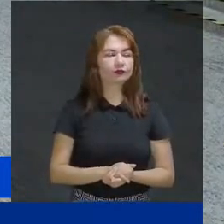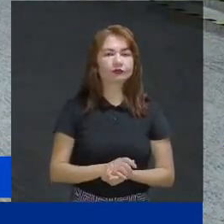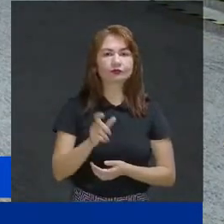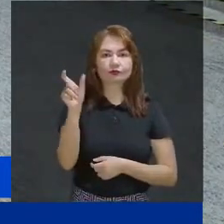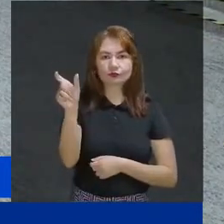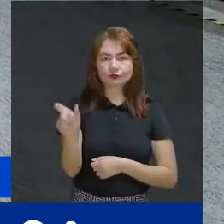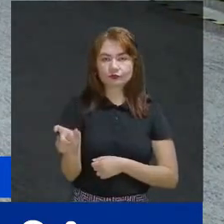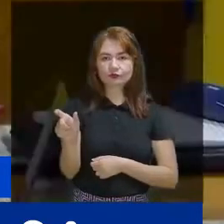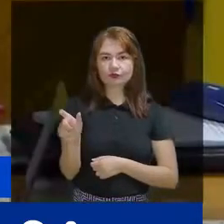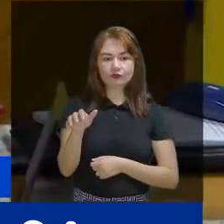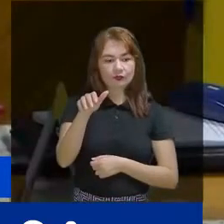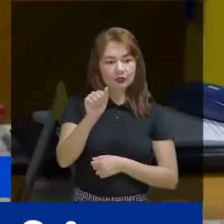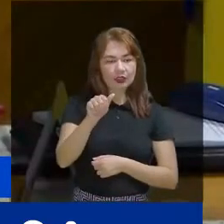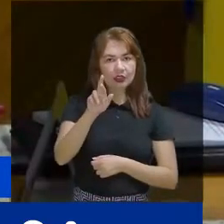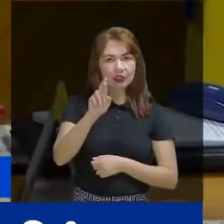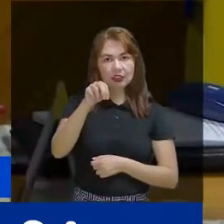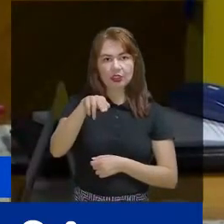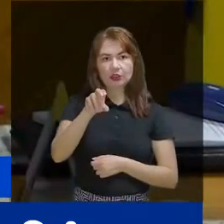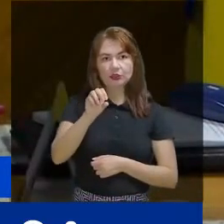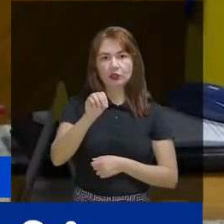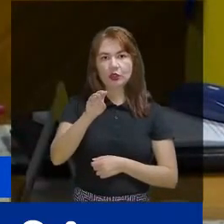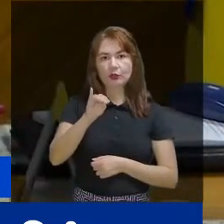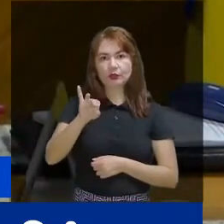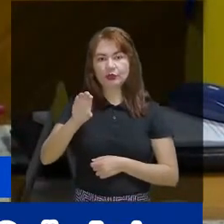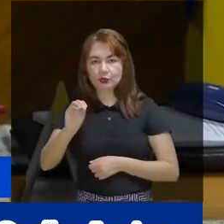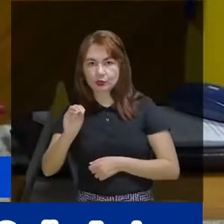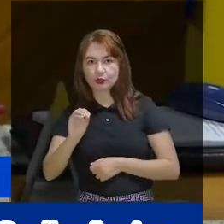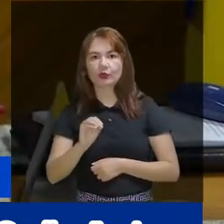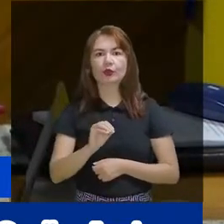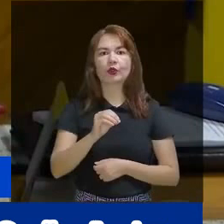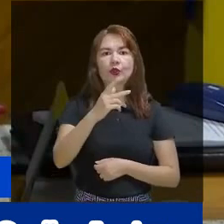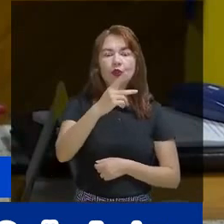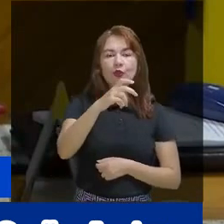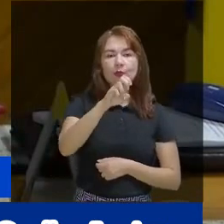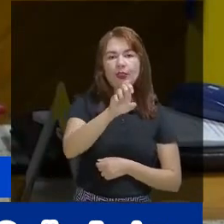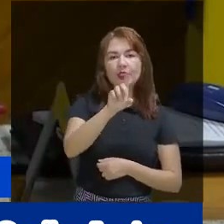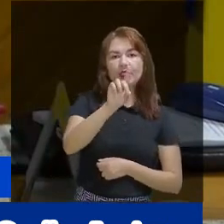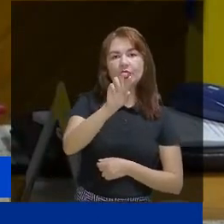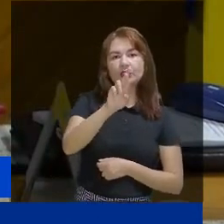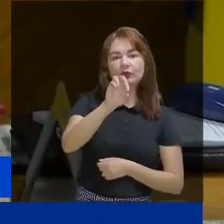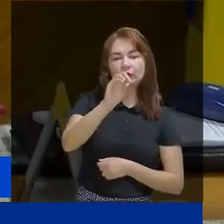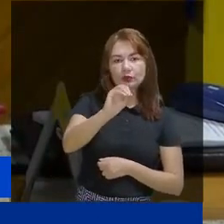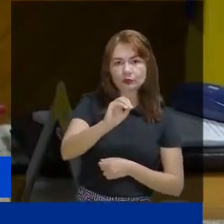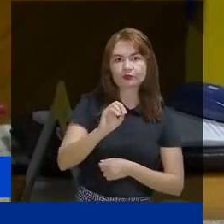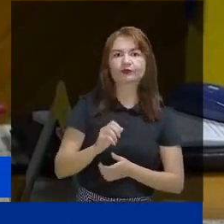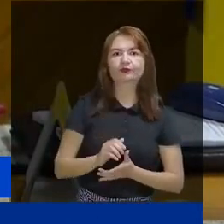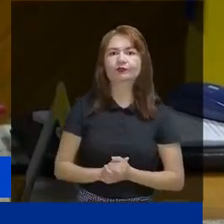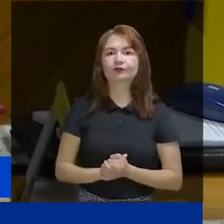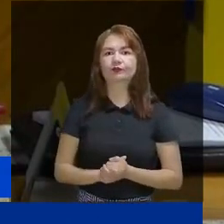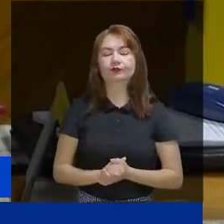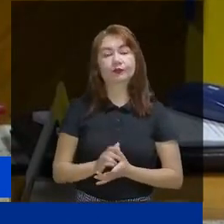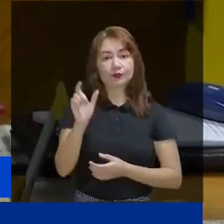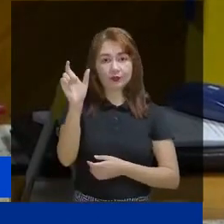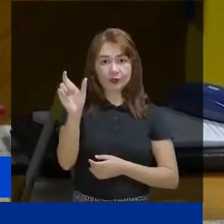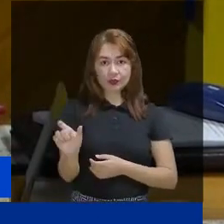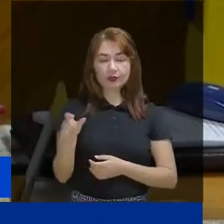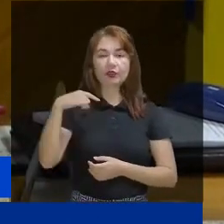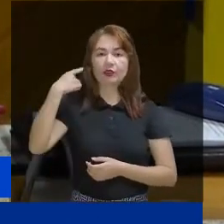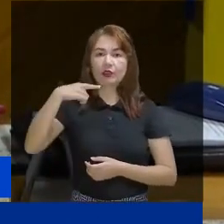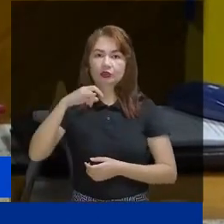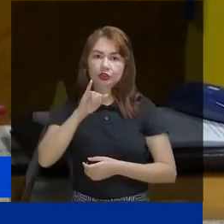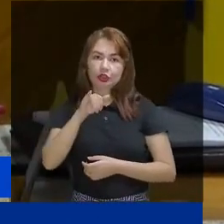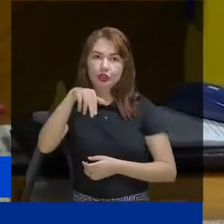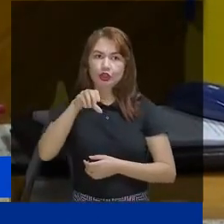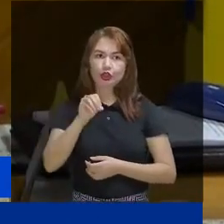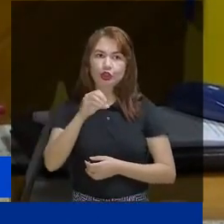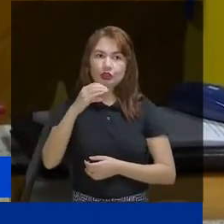Imagem ampla do plenário. Arnóbio Flecha Nascimento e Pedro Filé Lourenço Foco no Costa, o desembargador primeiro João Lage. patrocinado pelo advogado